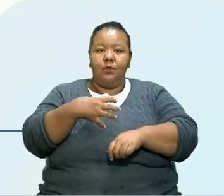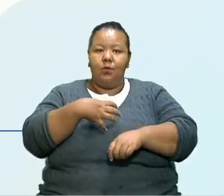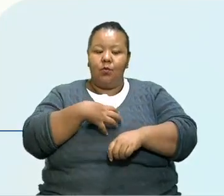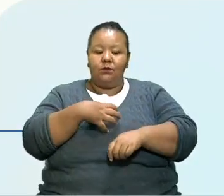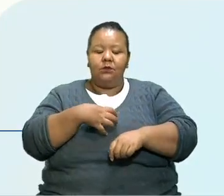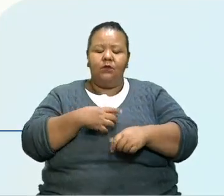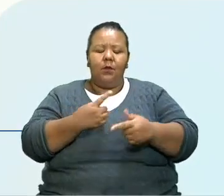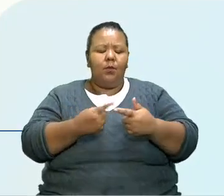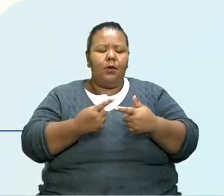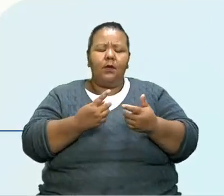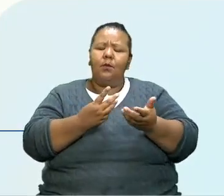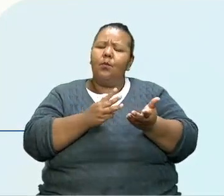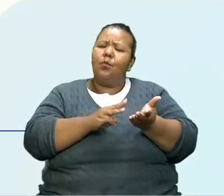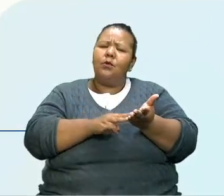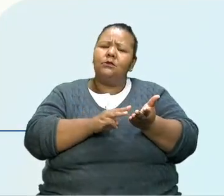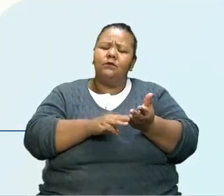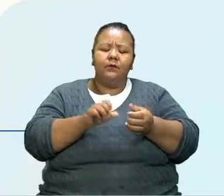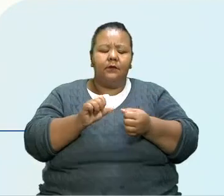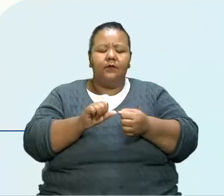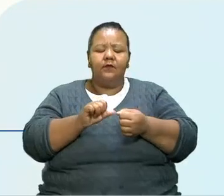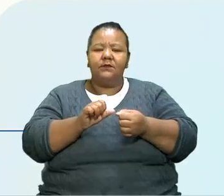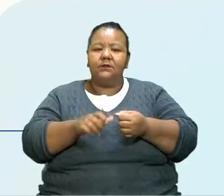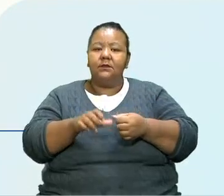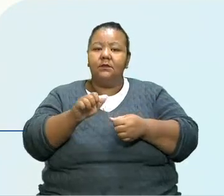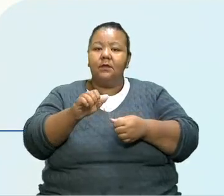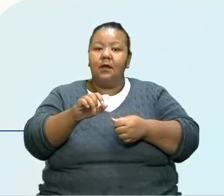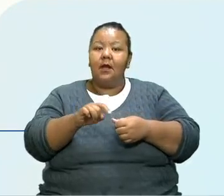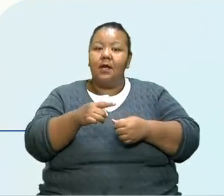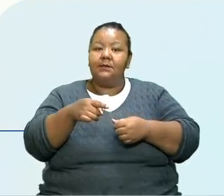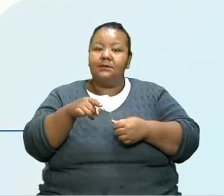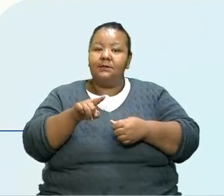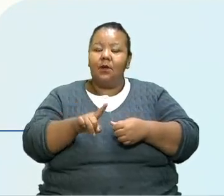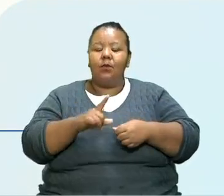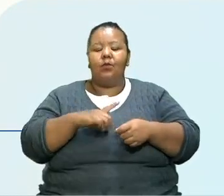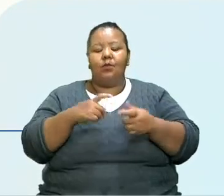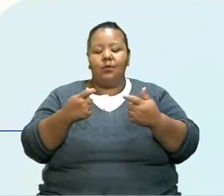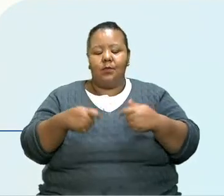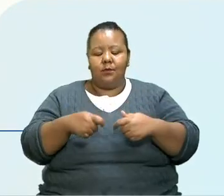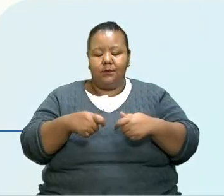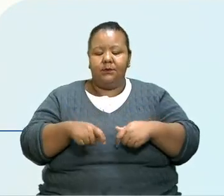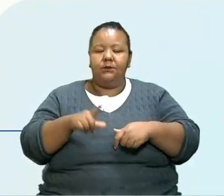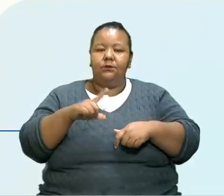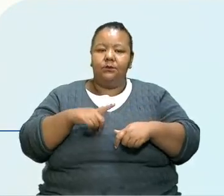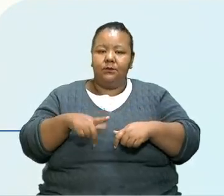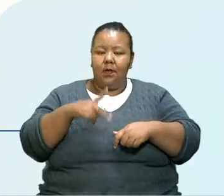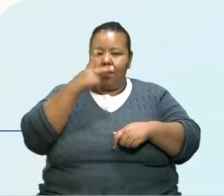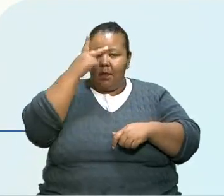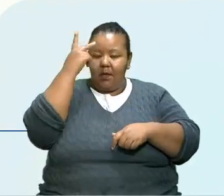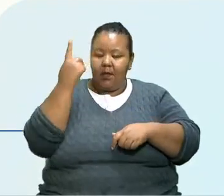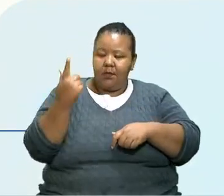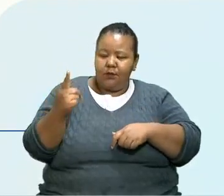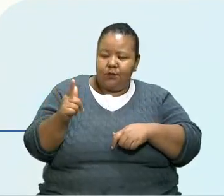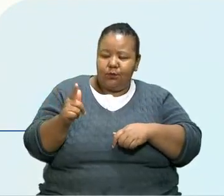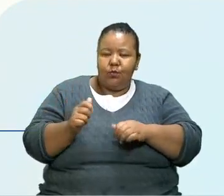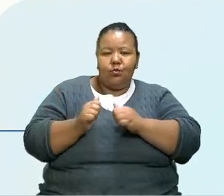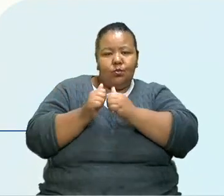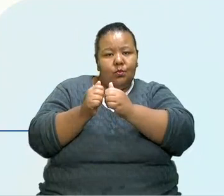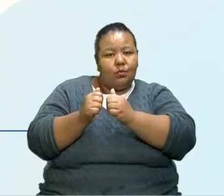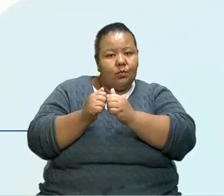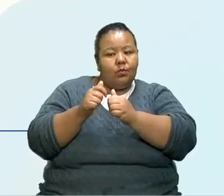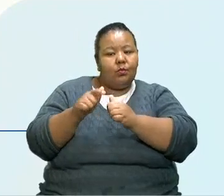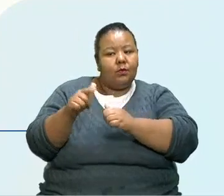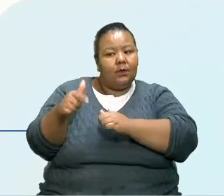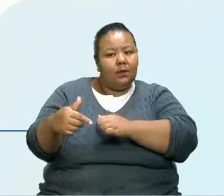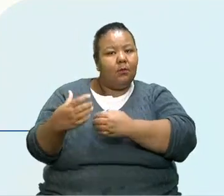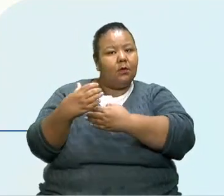vou realizar essa ação. E eu preciso ter uma atuação constante de um gestor, que esse gestor seja um